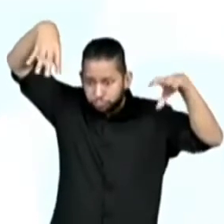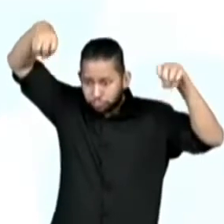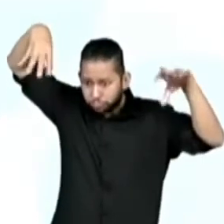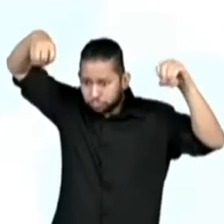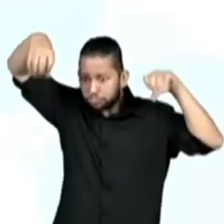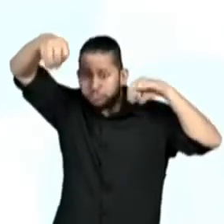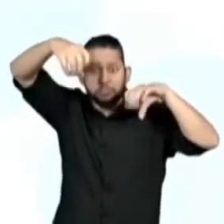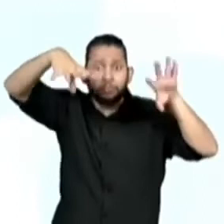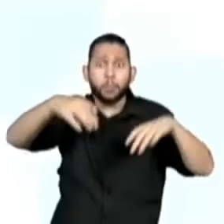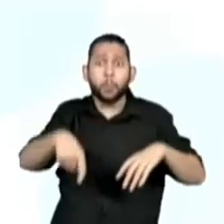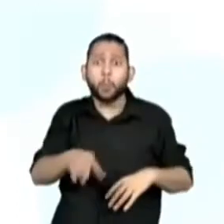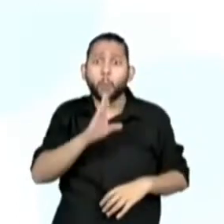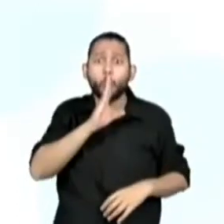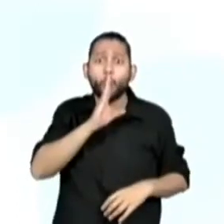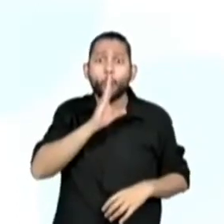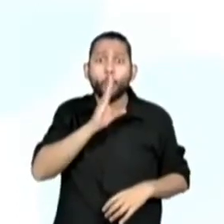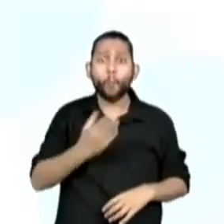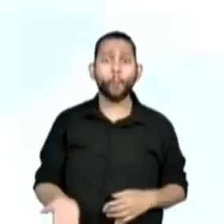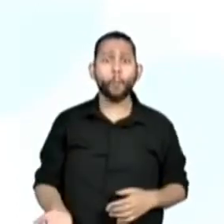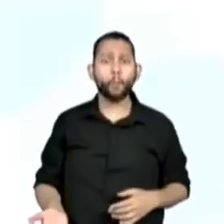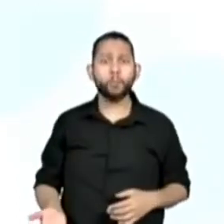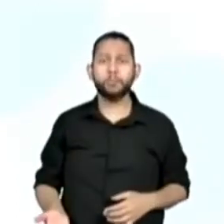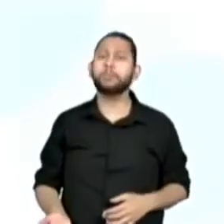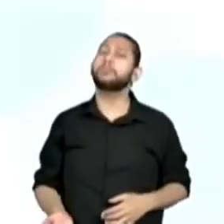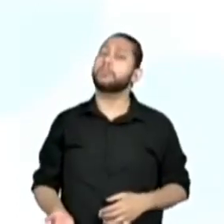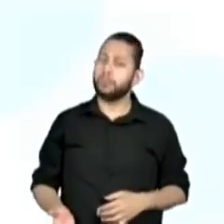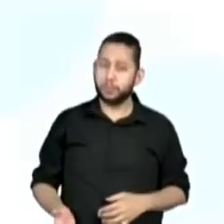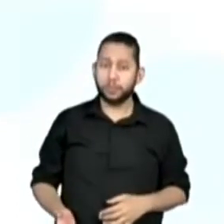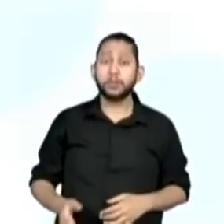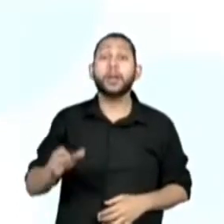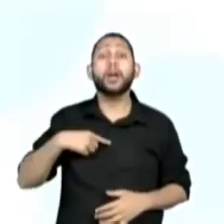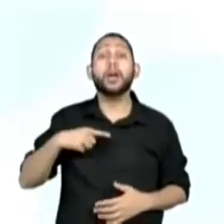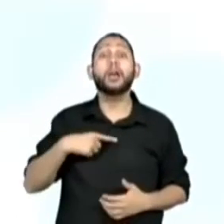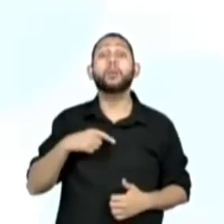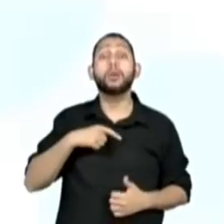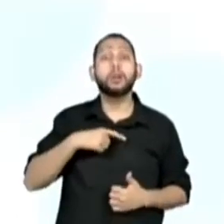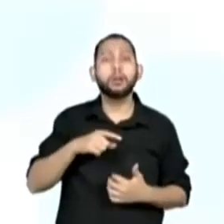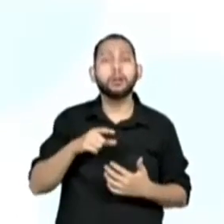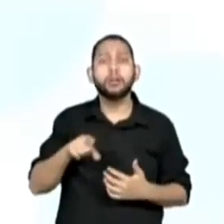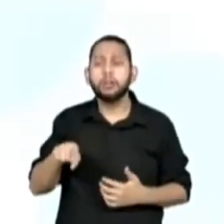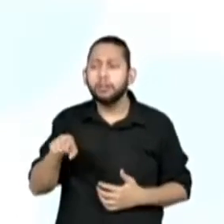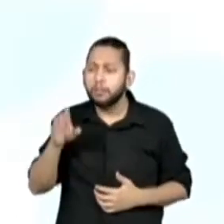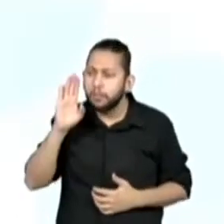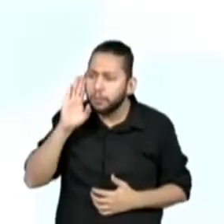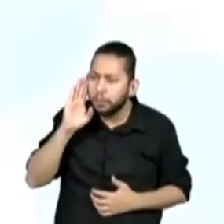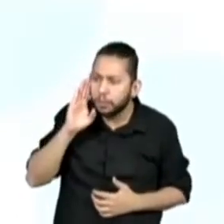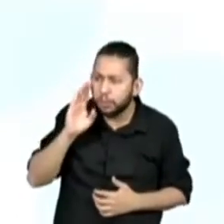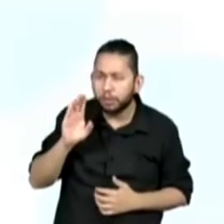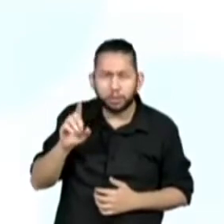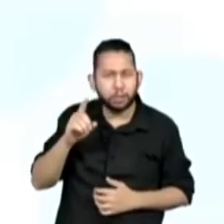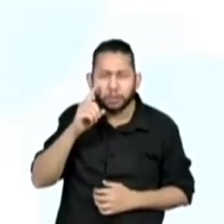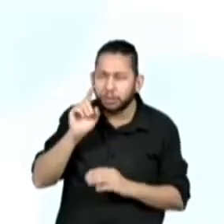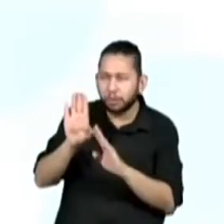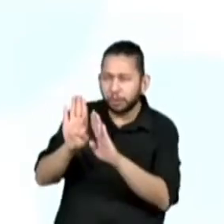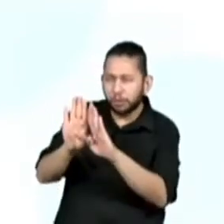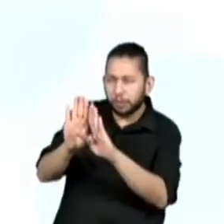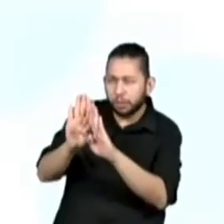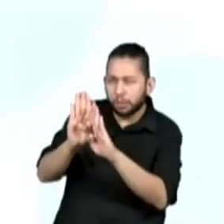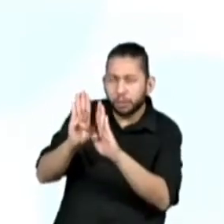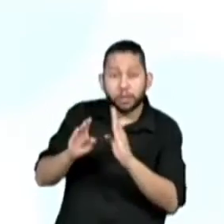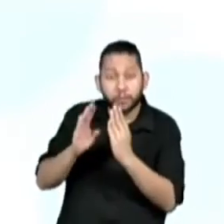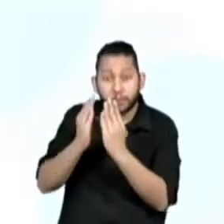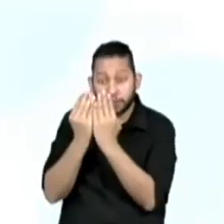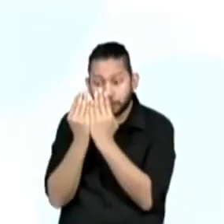ninguém respondeu. Ao chamar, por fim, o menor de todos, uma vozinha sumida gritou: